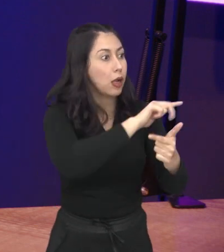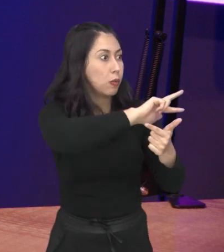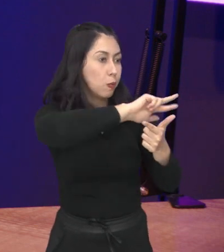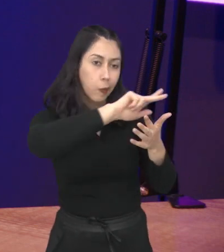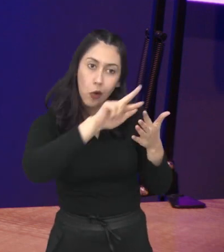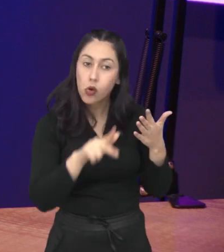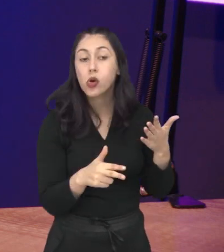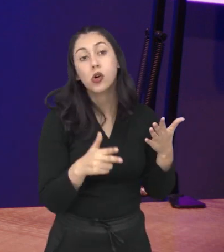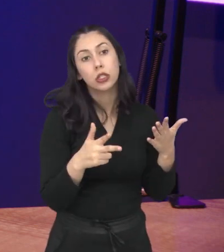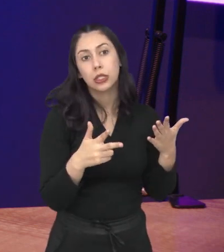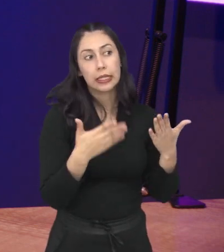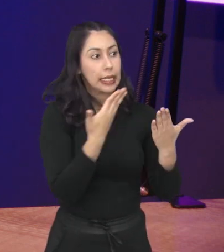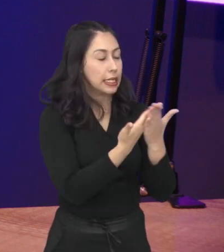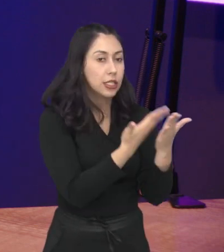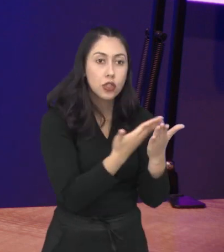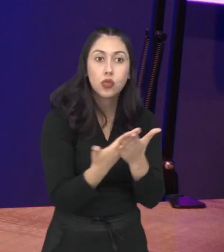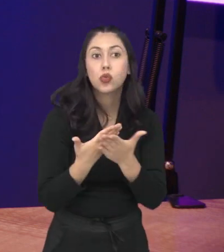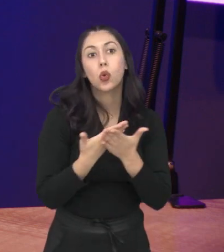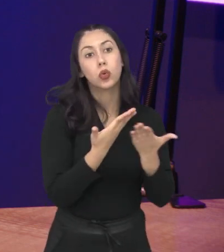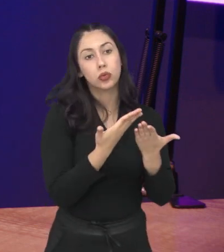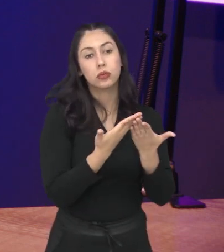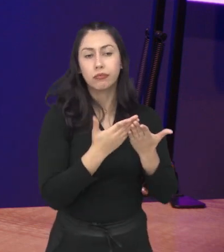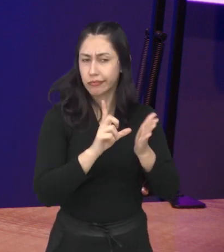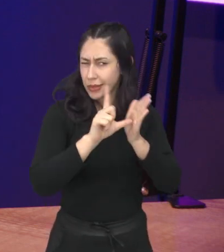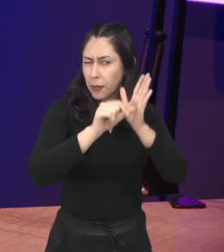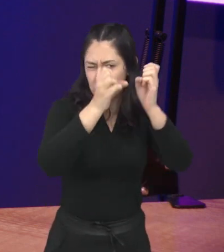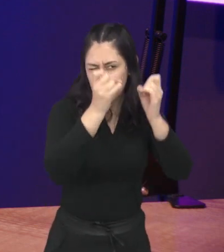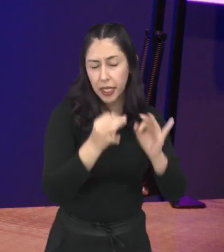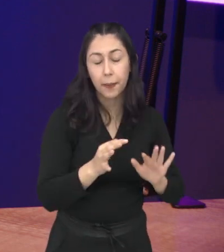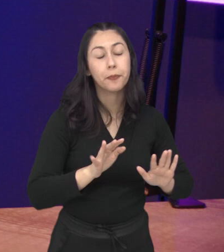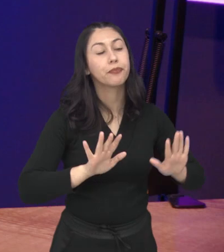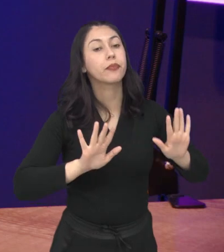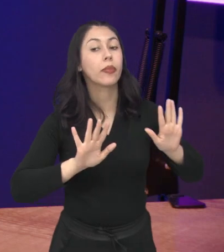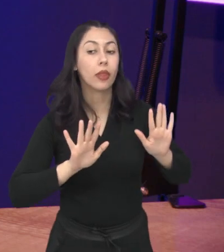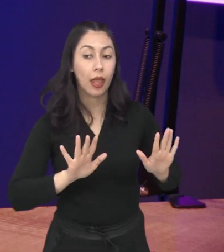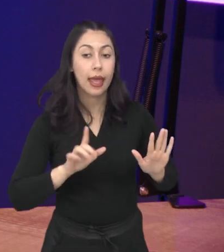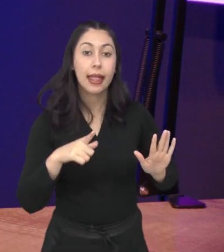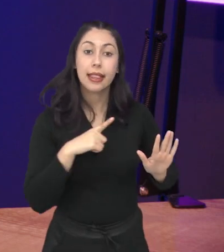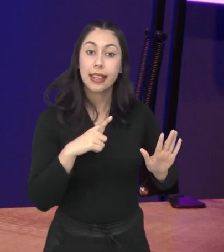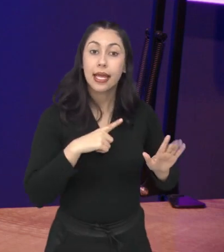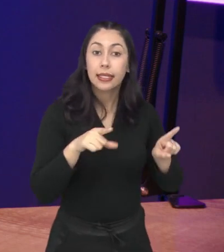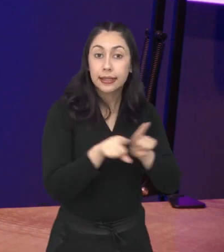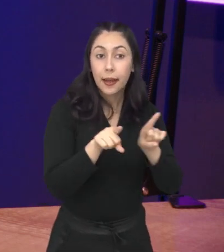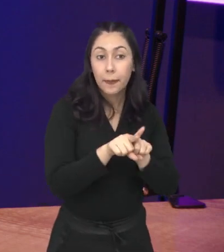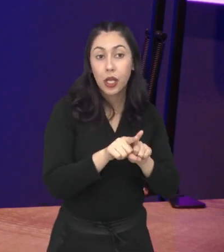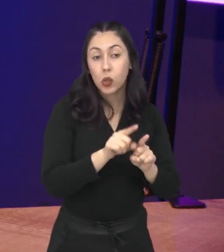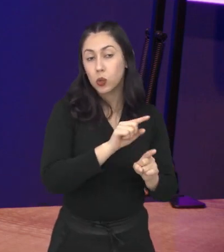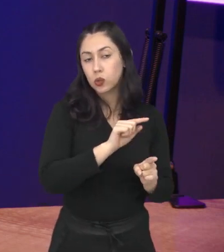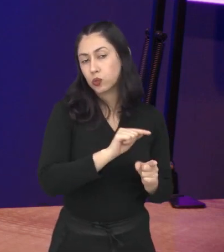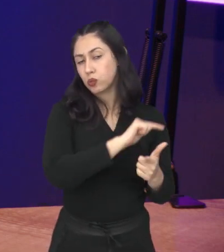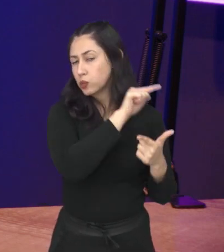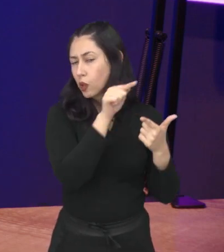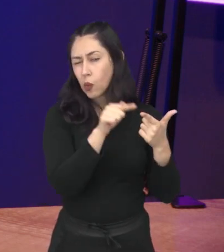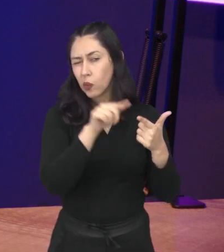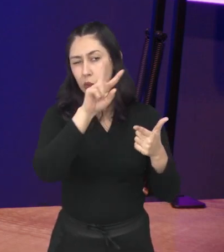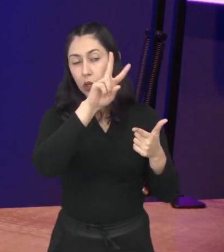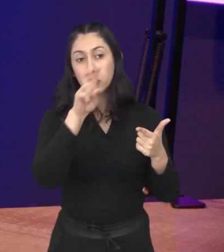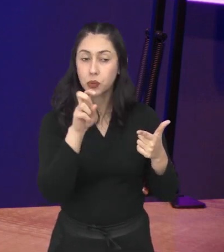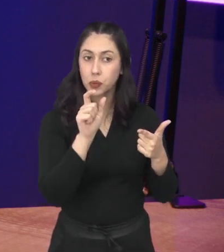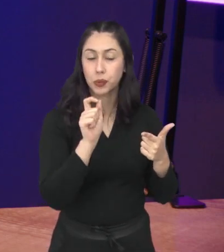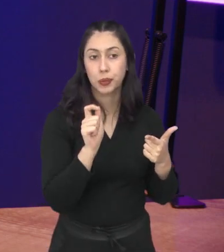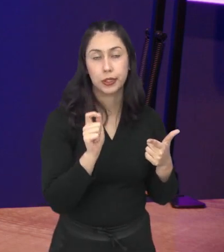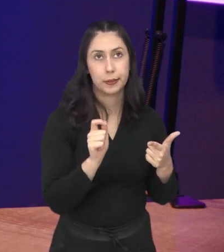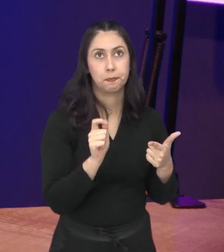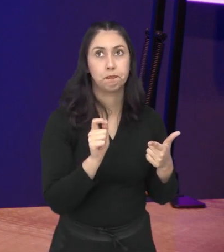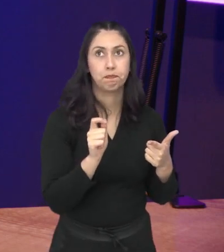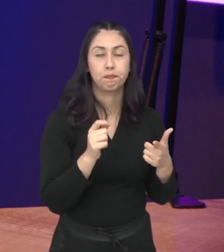né, trabalho, estudo, a gente vai falar mais disso depois, né, Samu? Mas aí tem uma outra questão aqui também, que eu acho importante